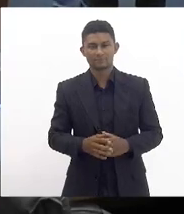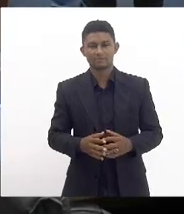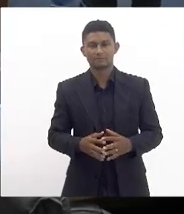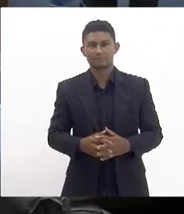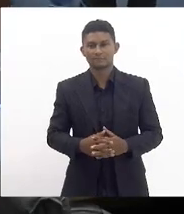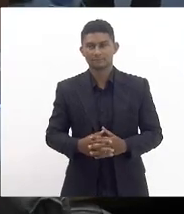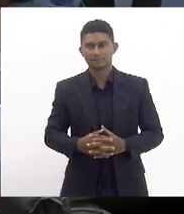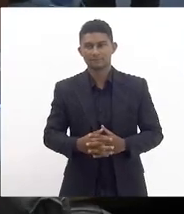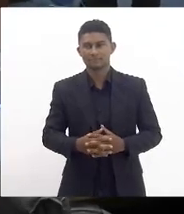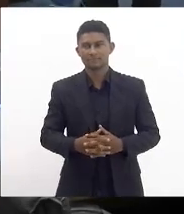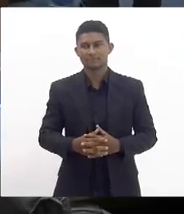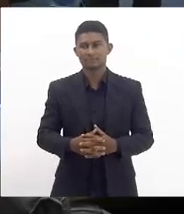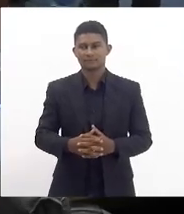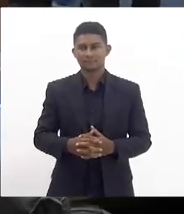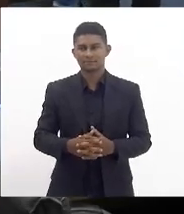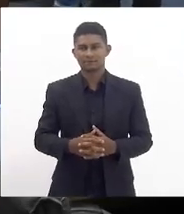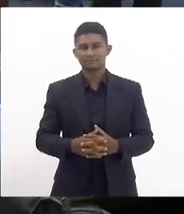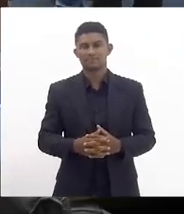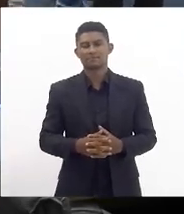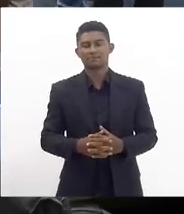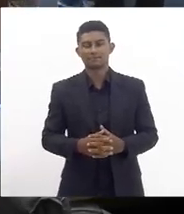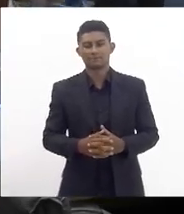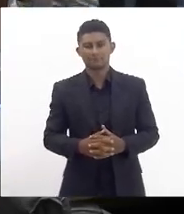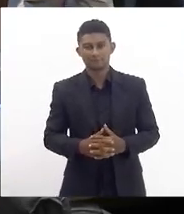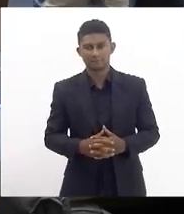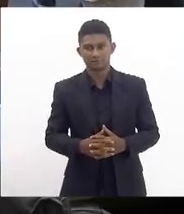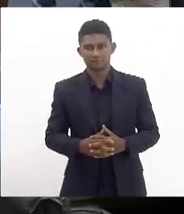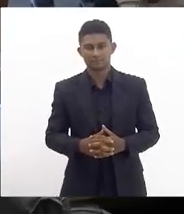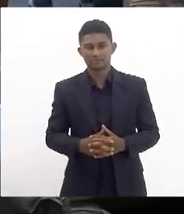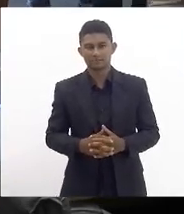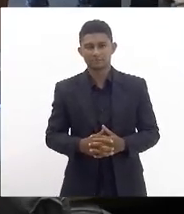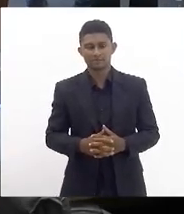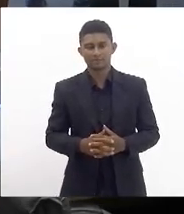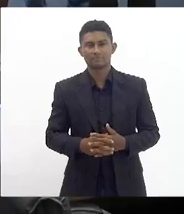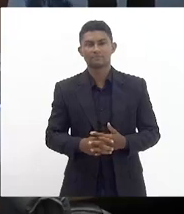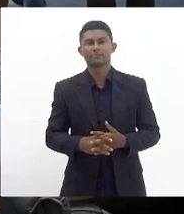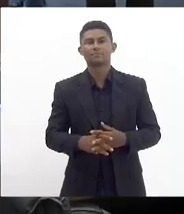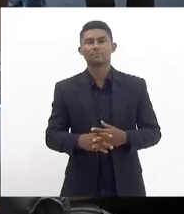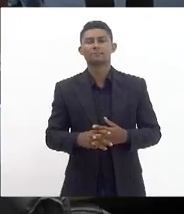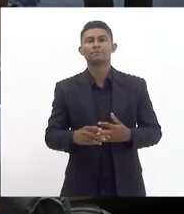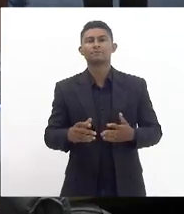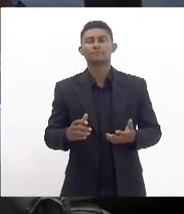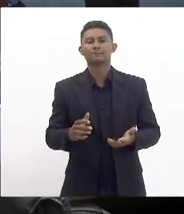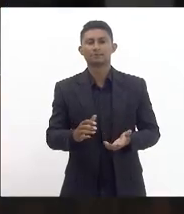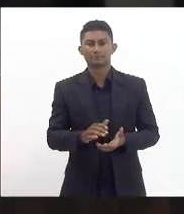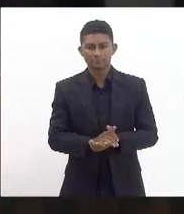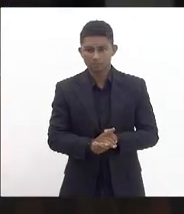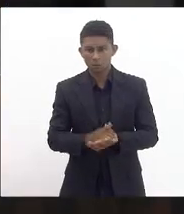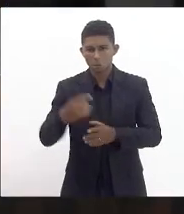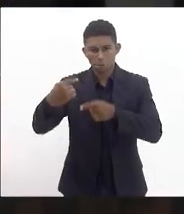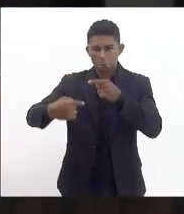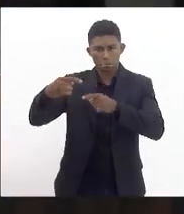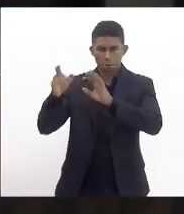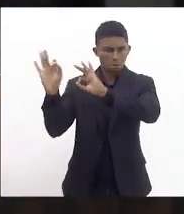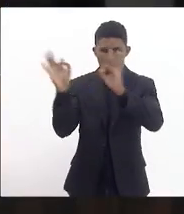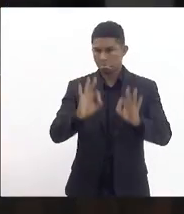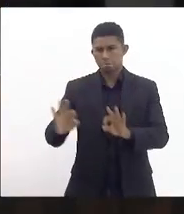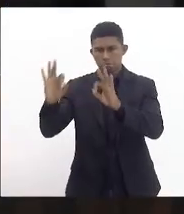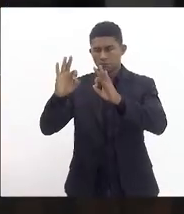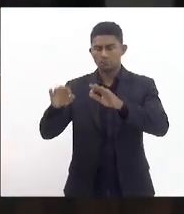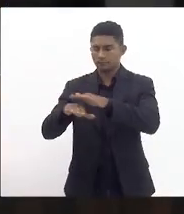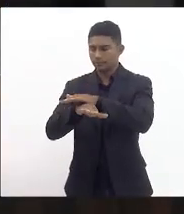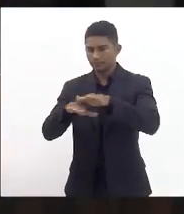Toda semana está na pauta, toda semana está nas pautas. Não havendo quem queira discutir, encerrada a